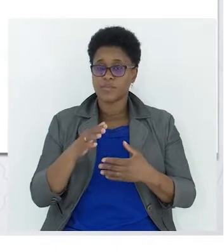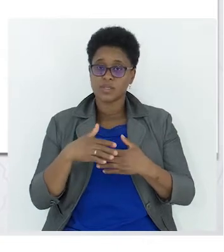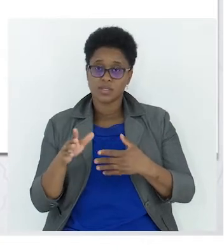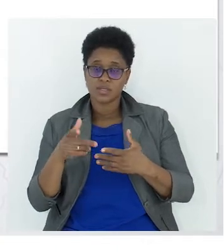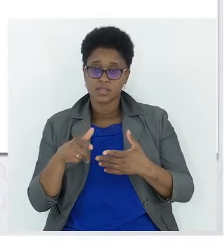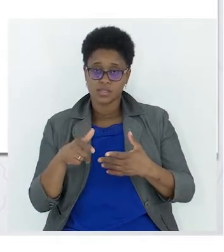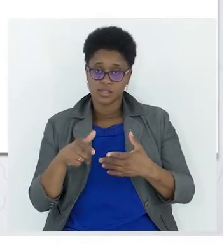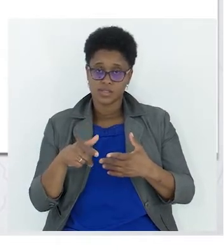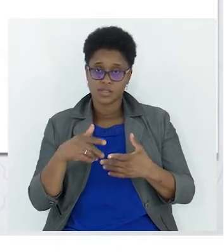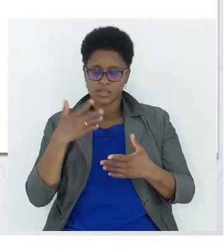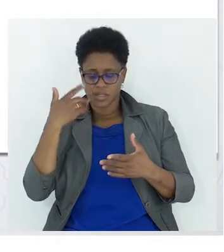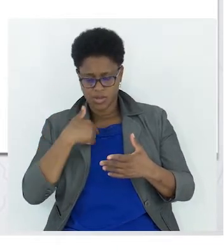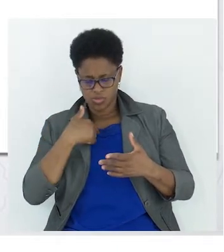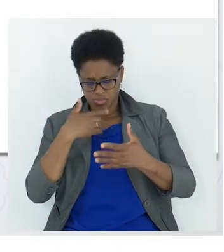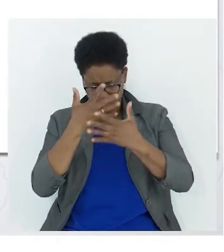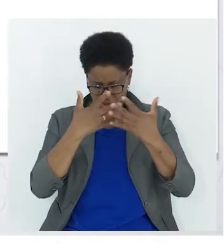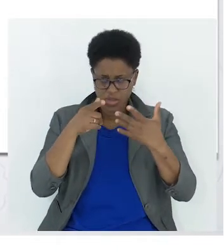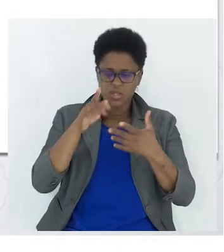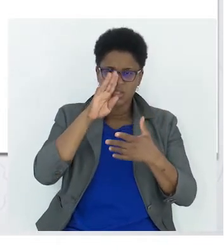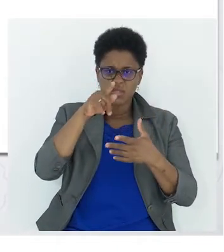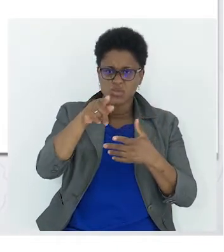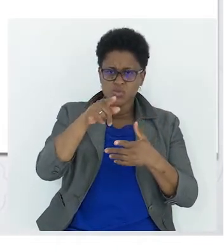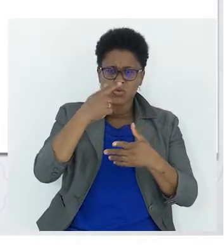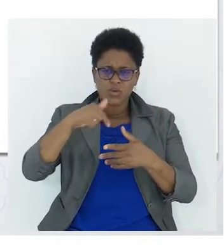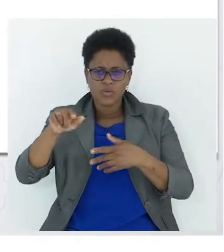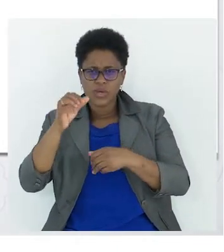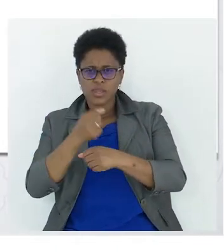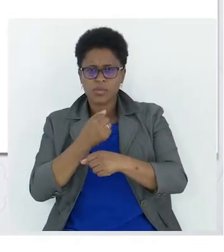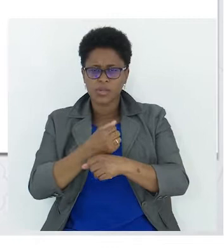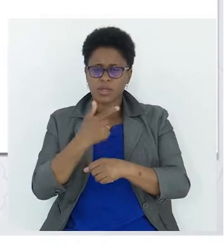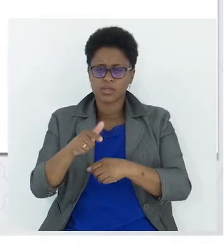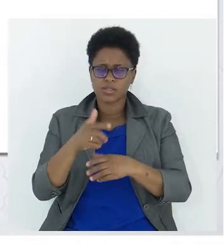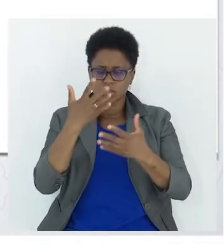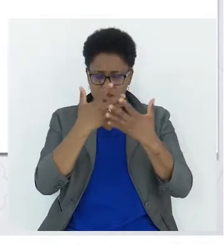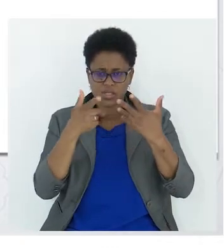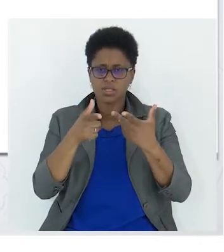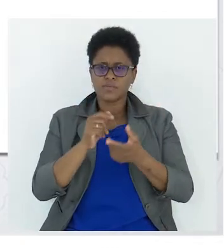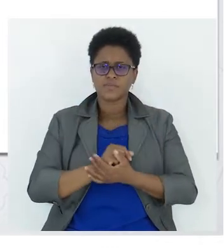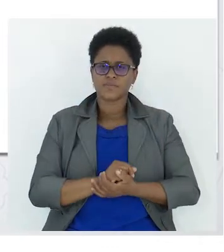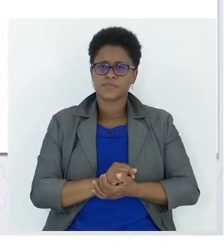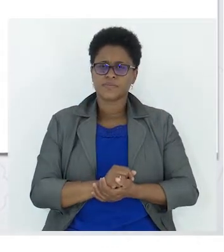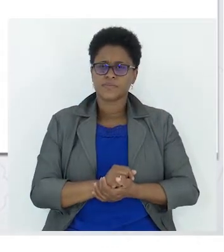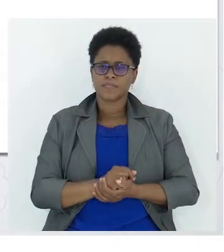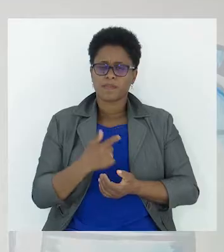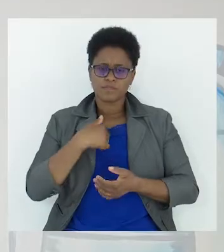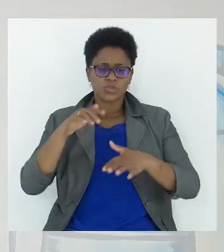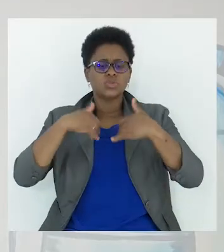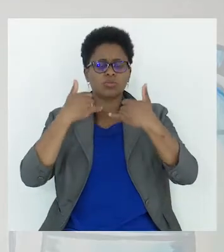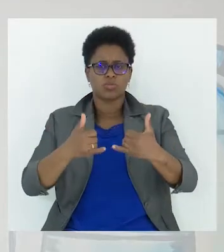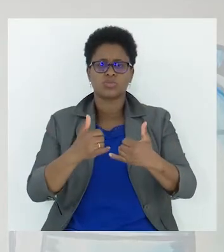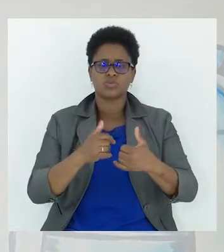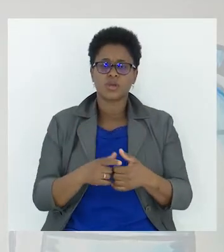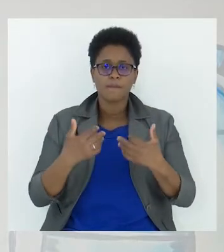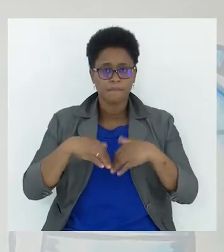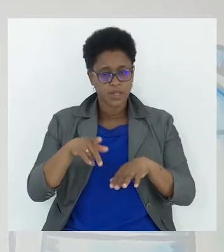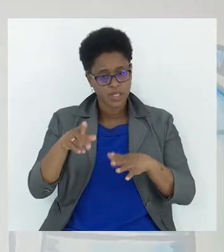linha de distrair-me. Se tu fosses trabalhar, tinhas que trabalhar, distrair e o me depois. Mas aqui